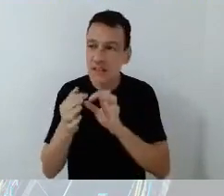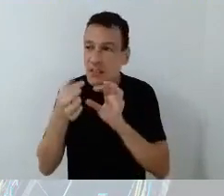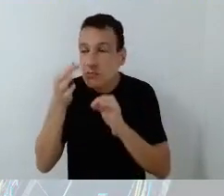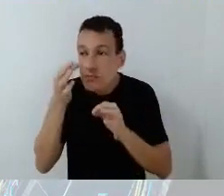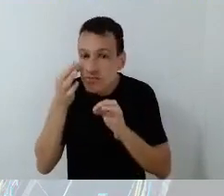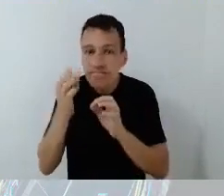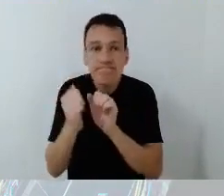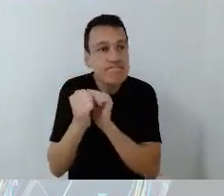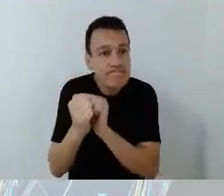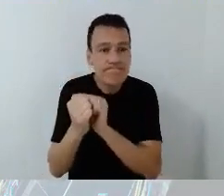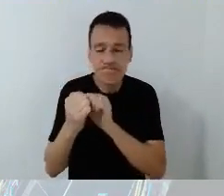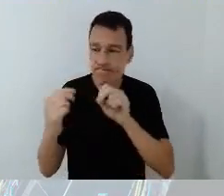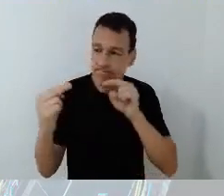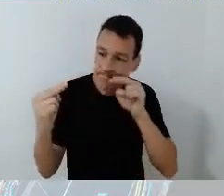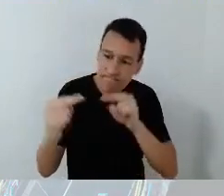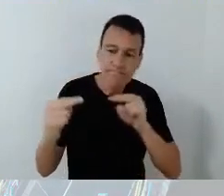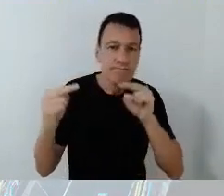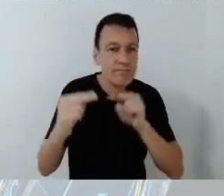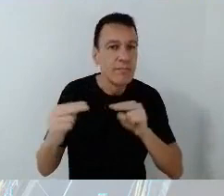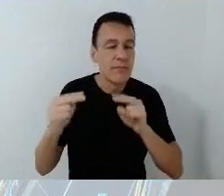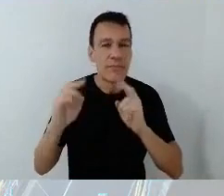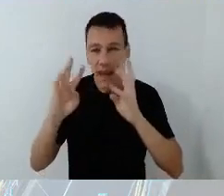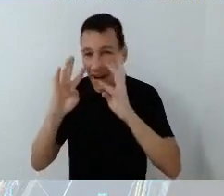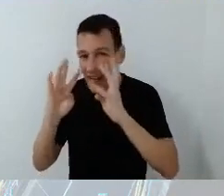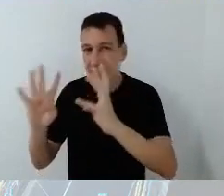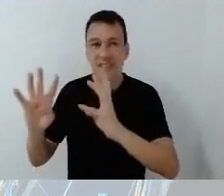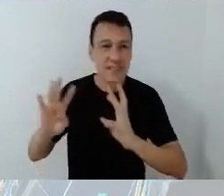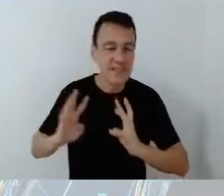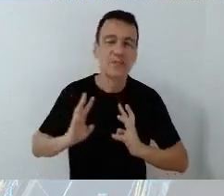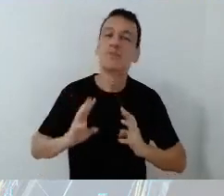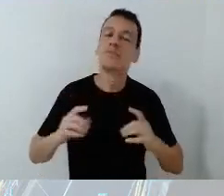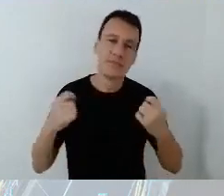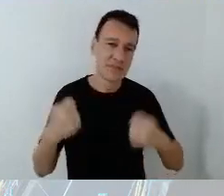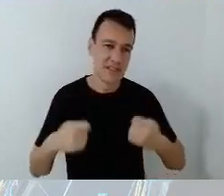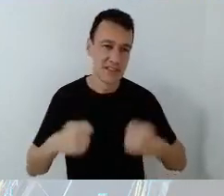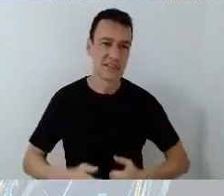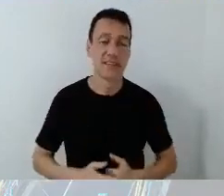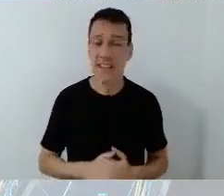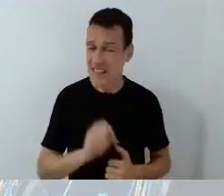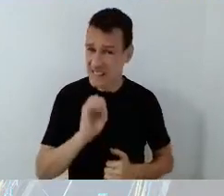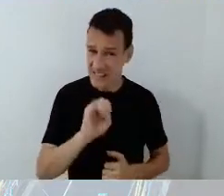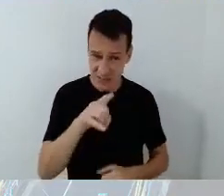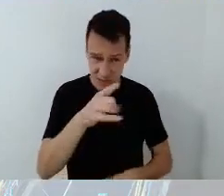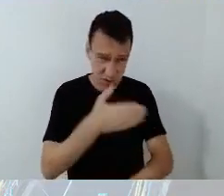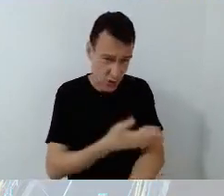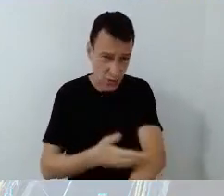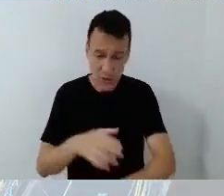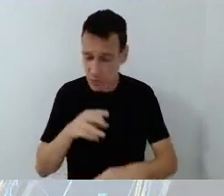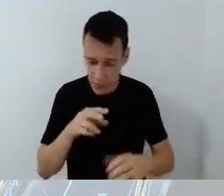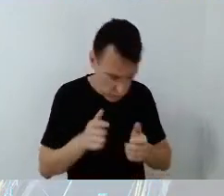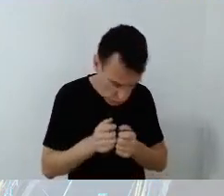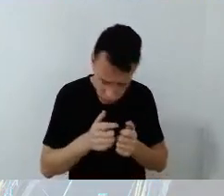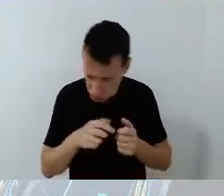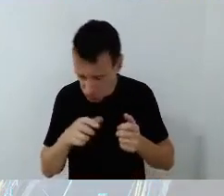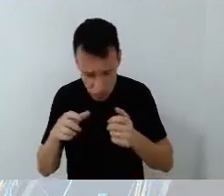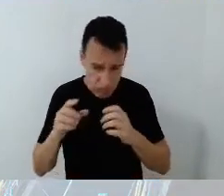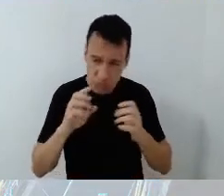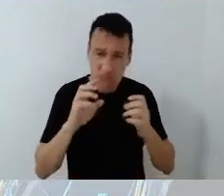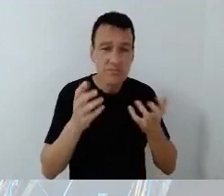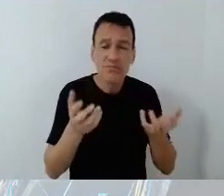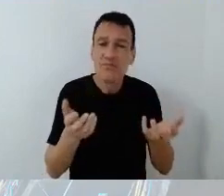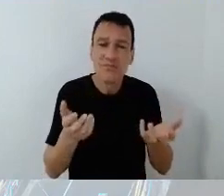essa regra de momento presente, tem um problema. Tende a não ser um líder que dura, ou um líder que